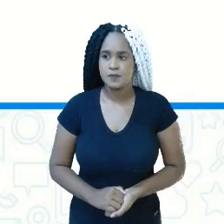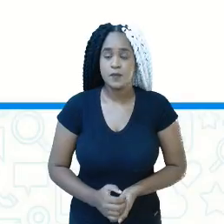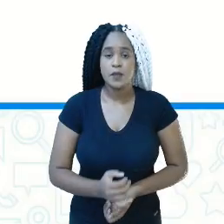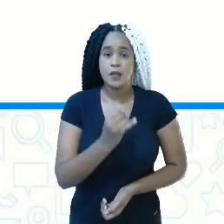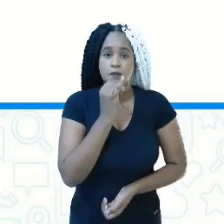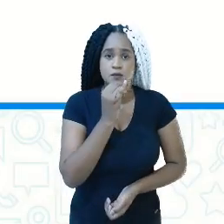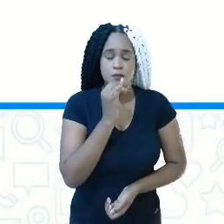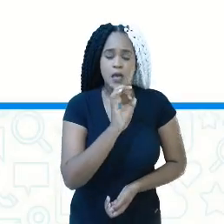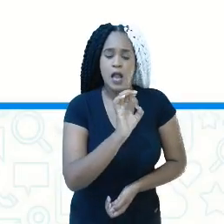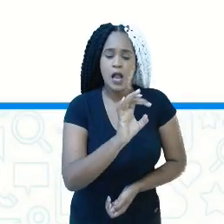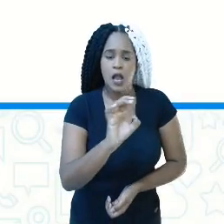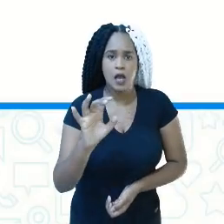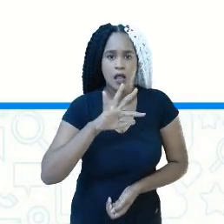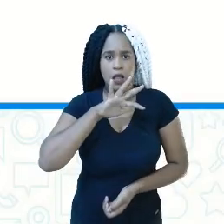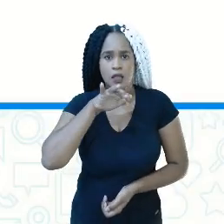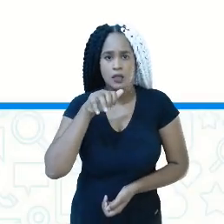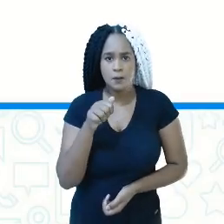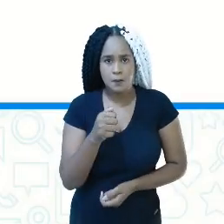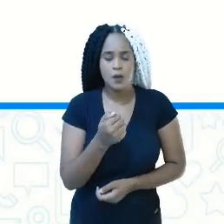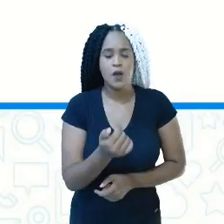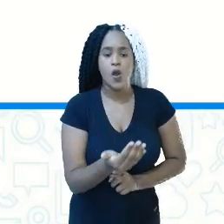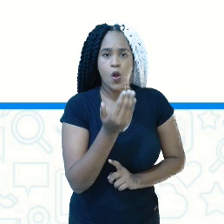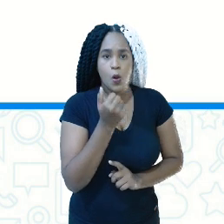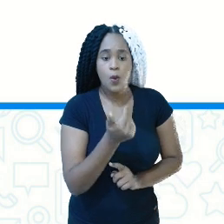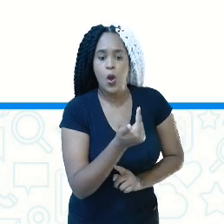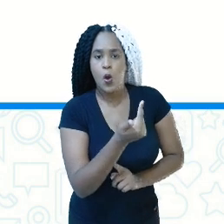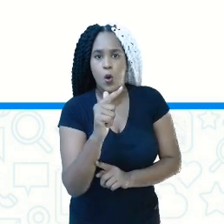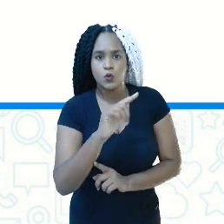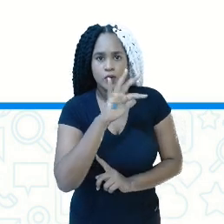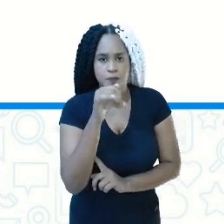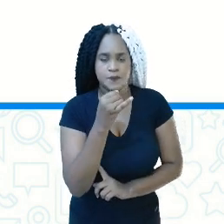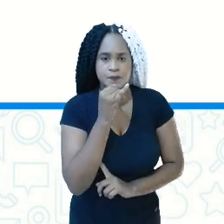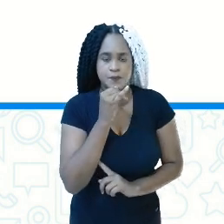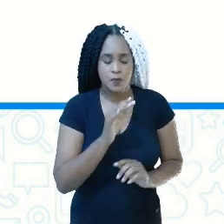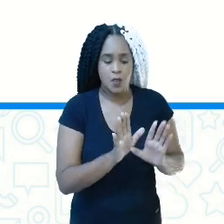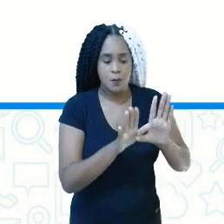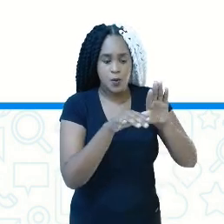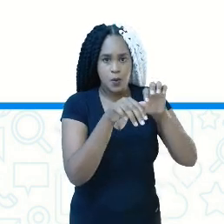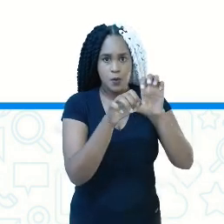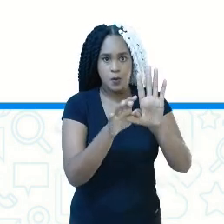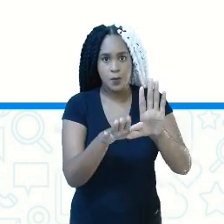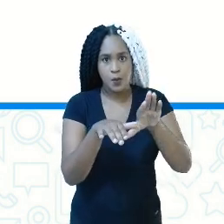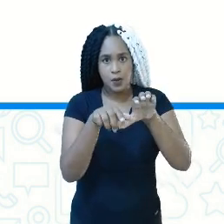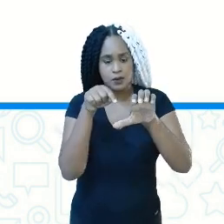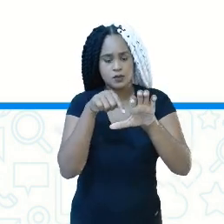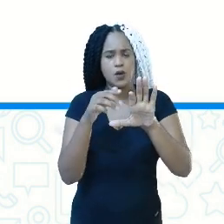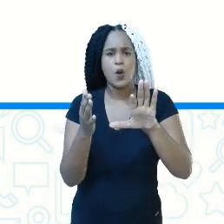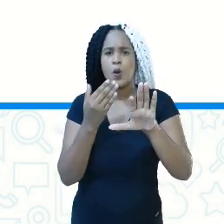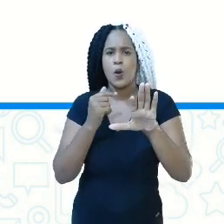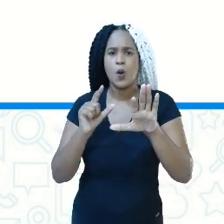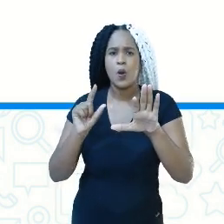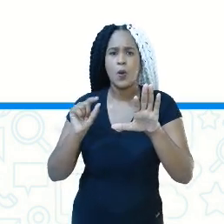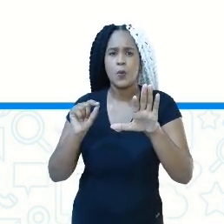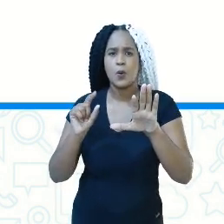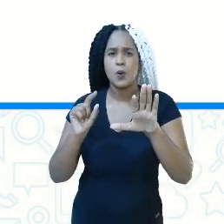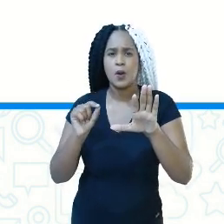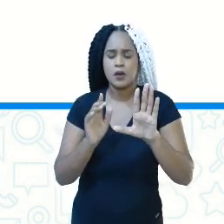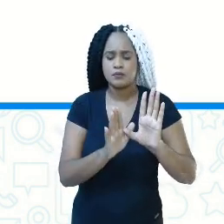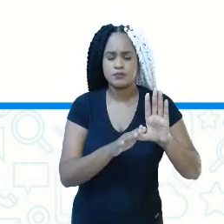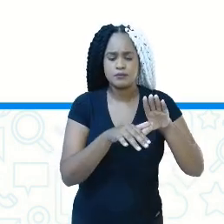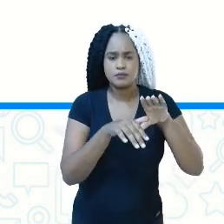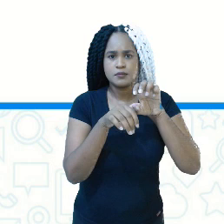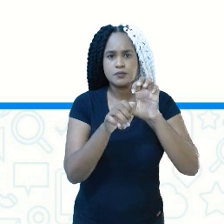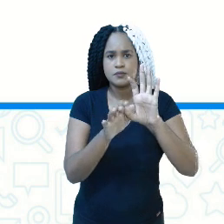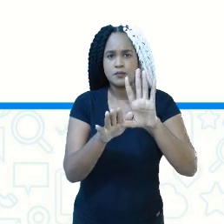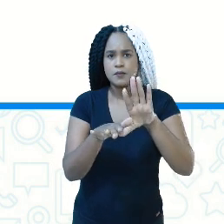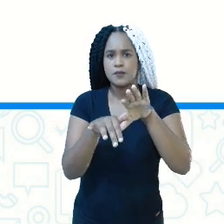cada animal se alimenta do outro, veja. A borboleta, ela se alimenta, a borboleta se